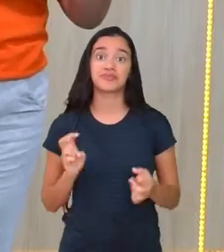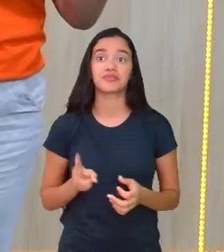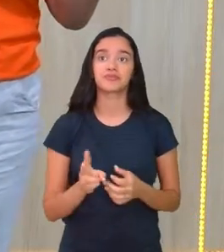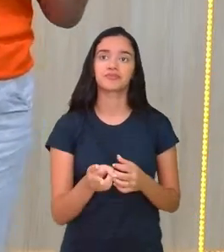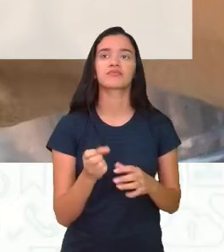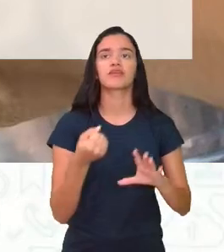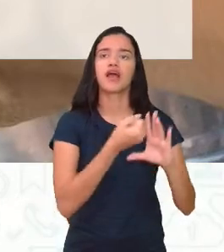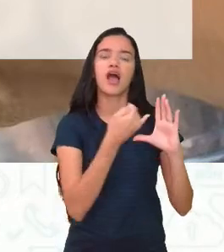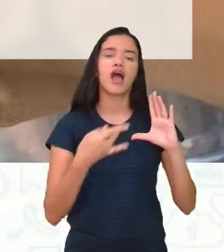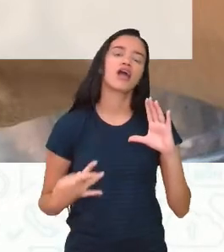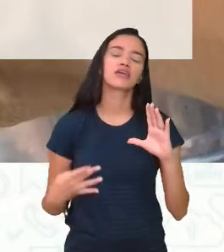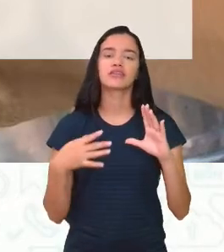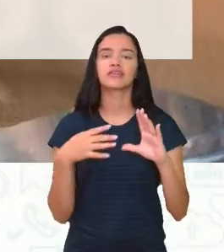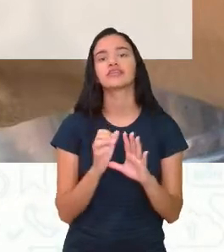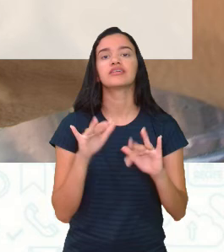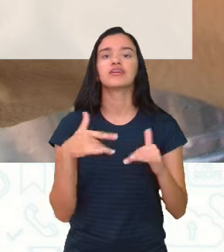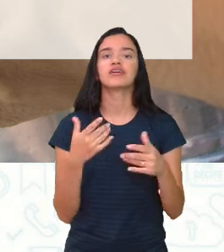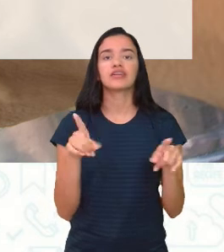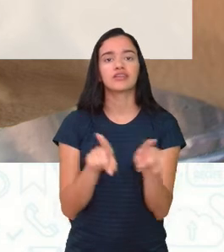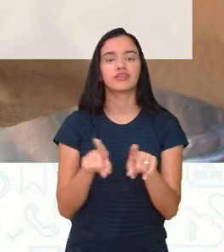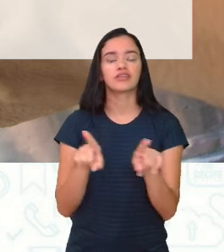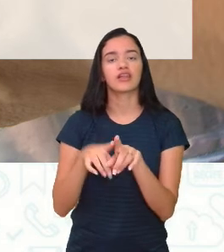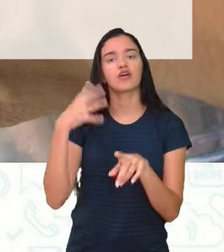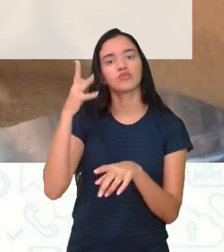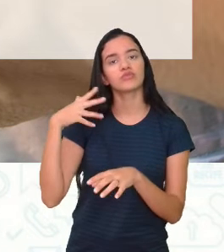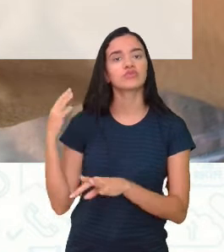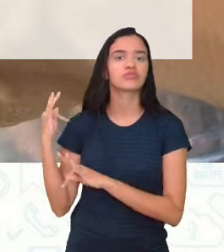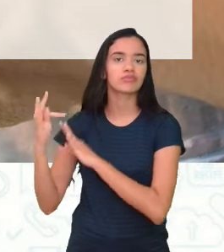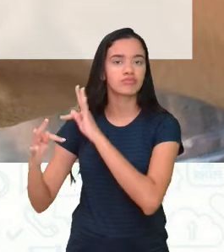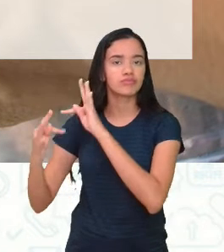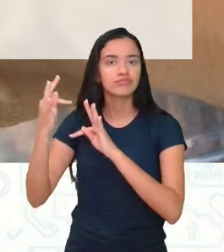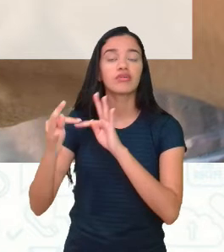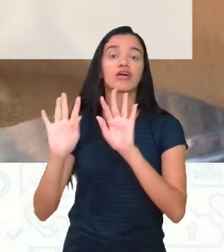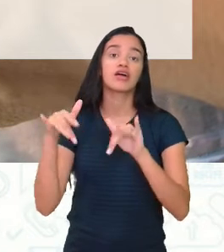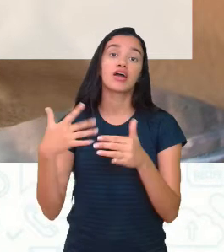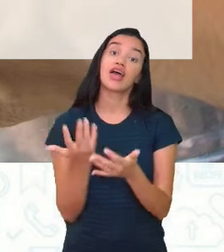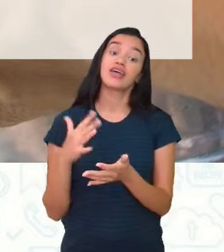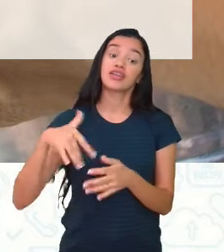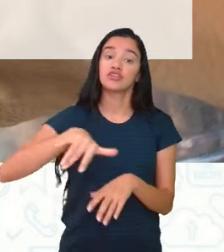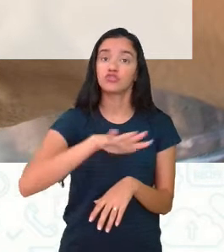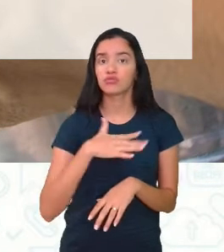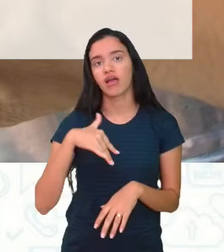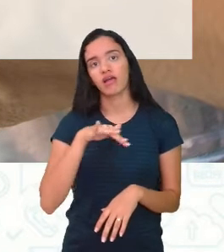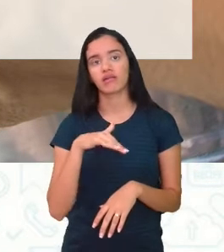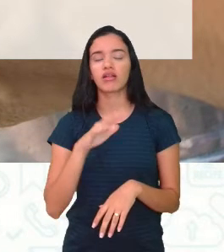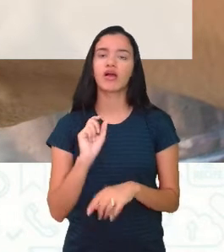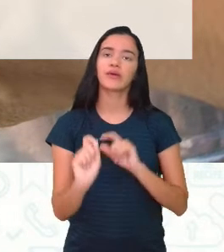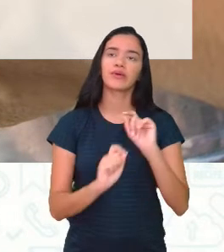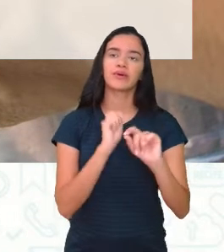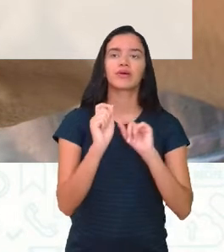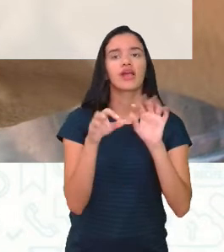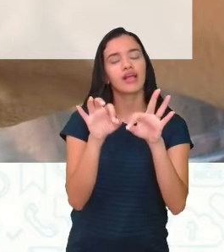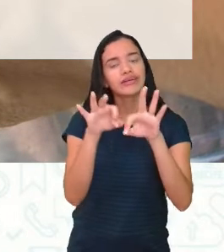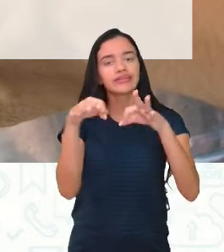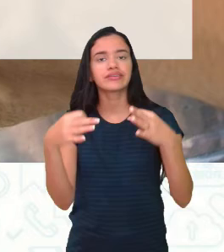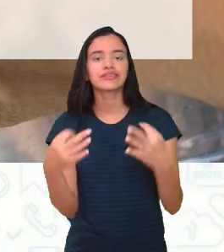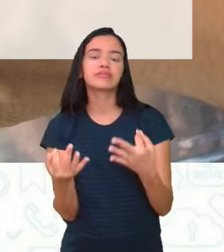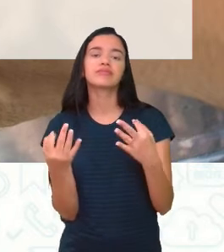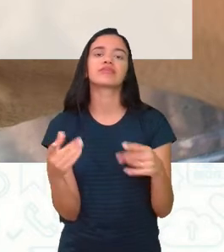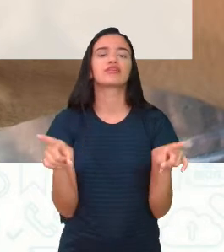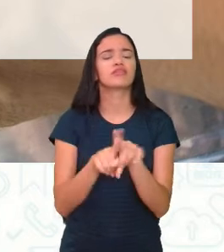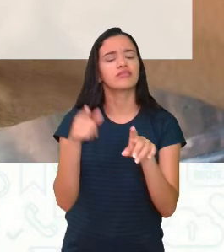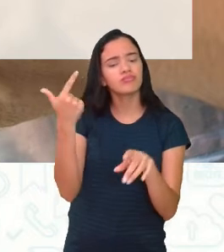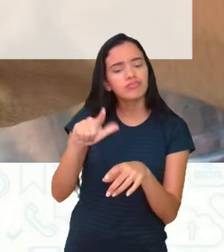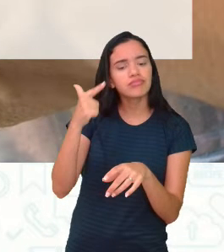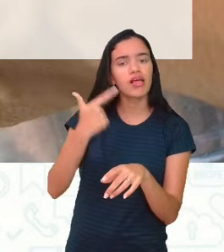então, as características da música tradicional, né, de um modo geral, né, é a simplicidade, a